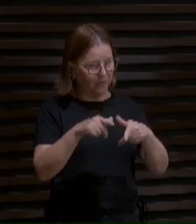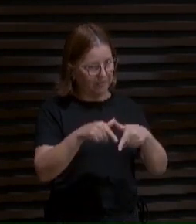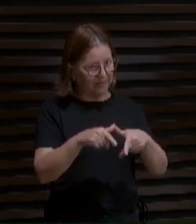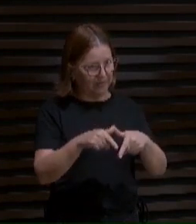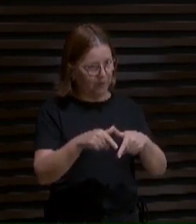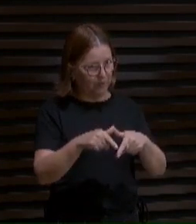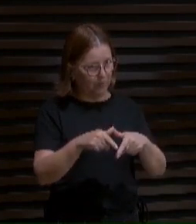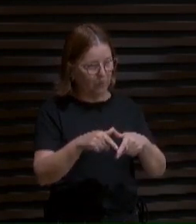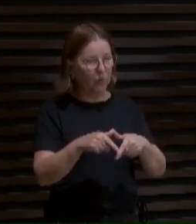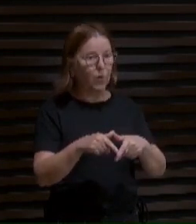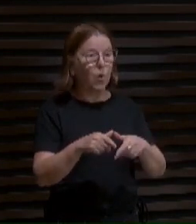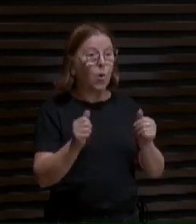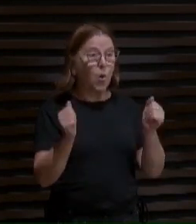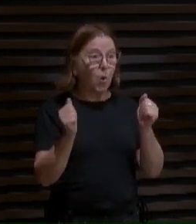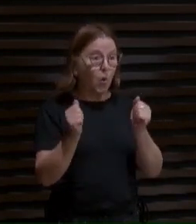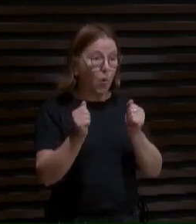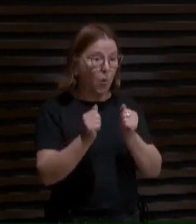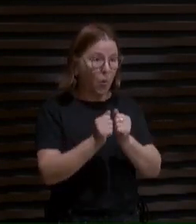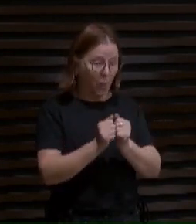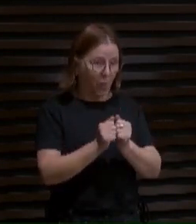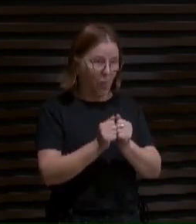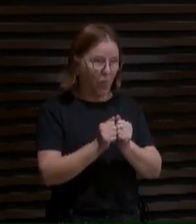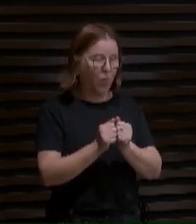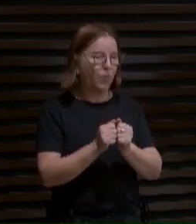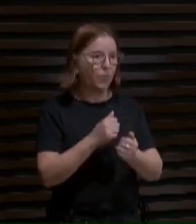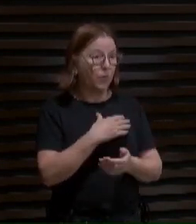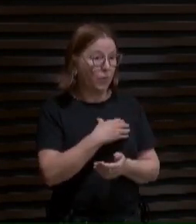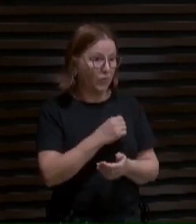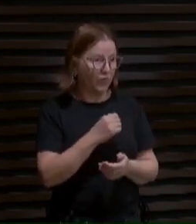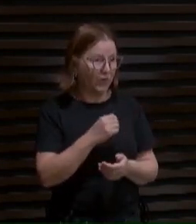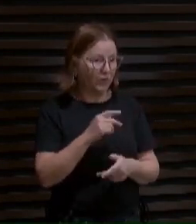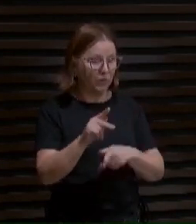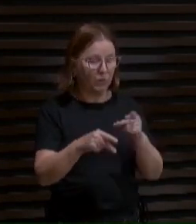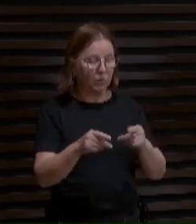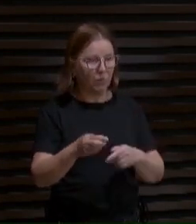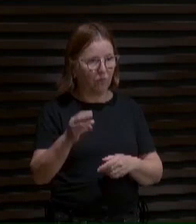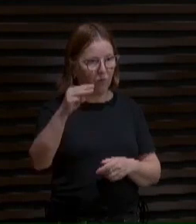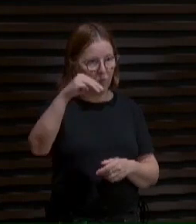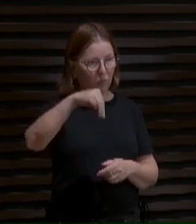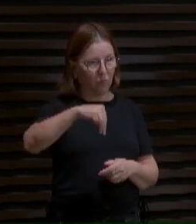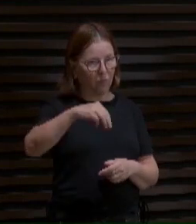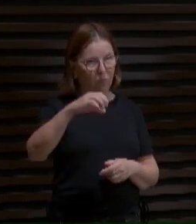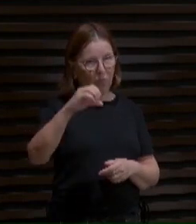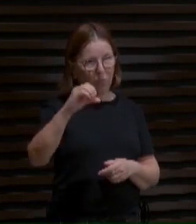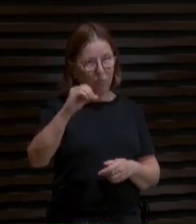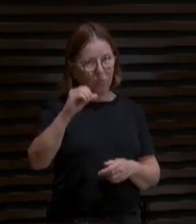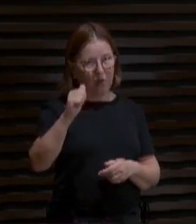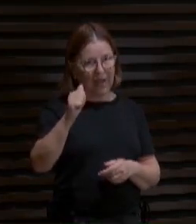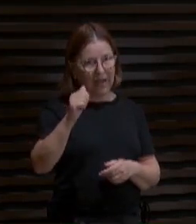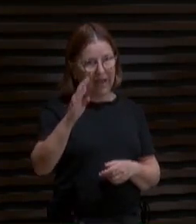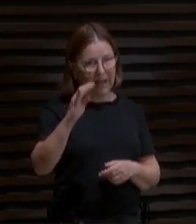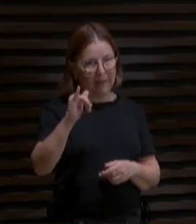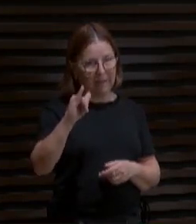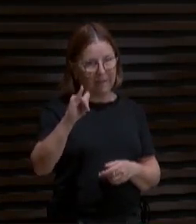Aí a gente faz um negócio aqui, porque aí faz a miscigenação.